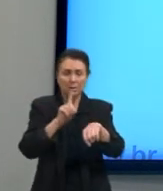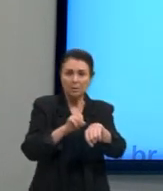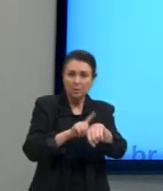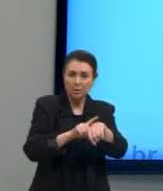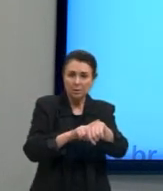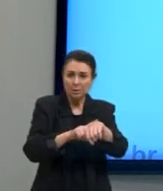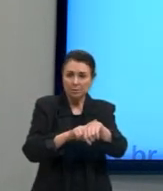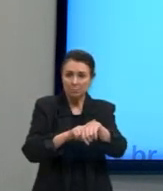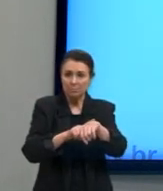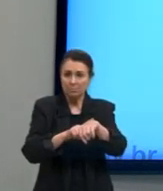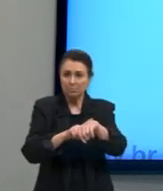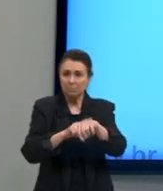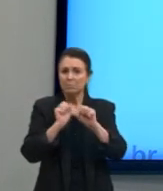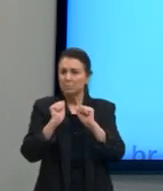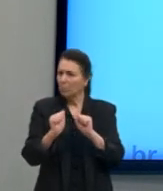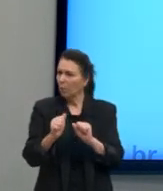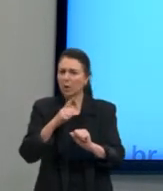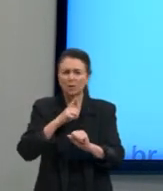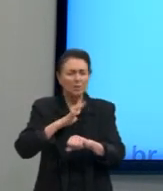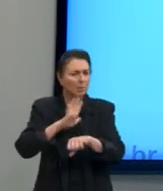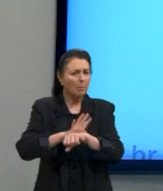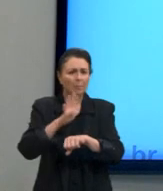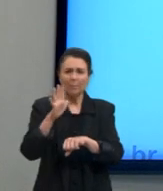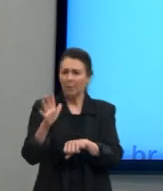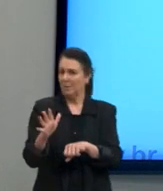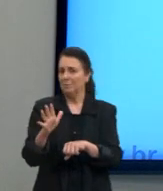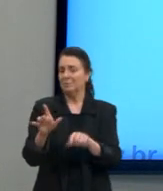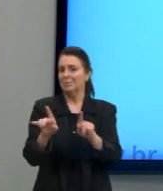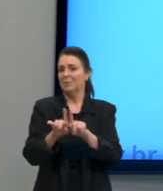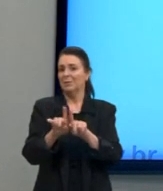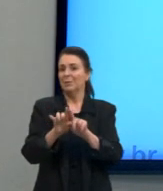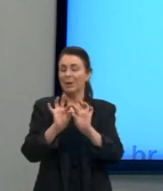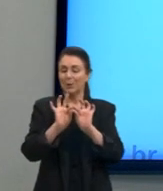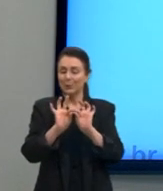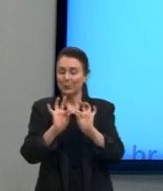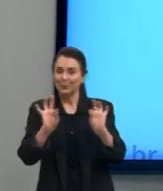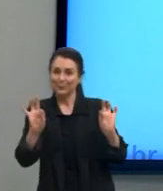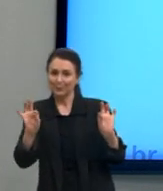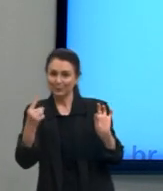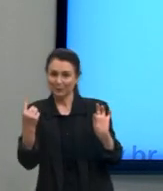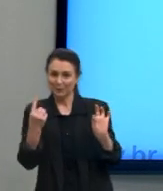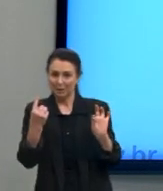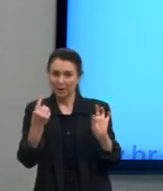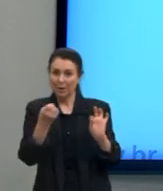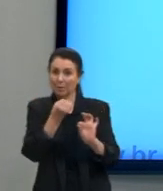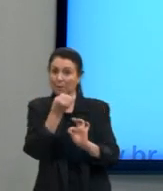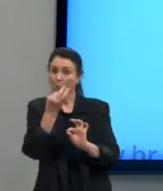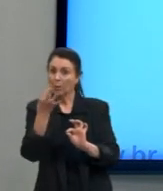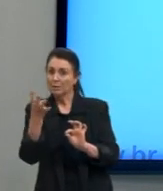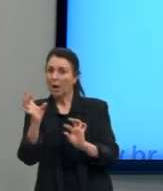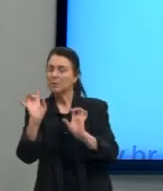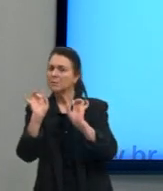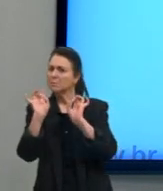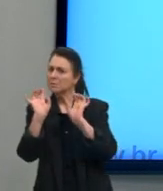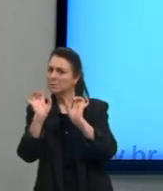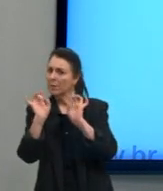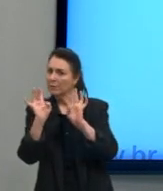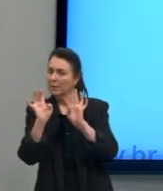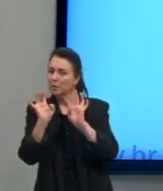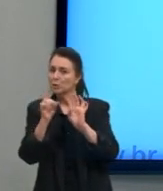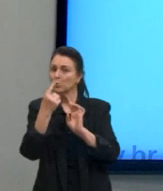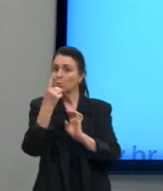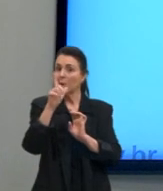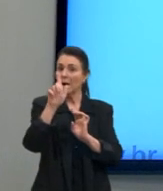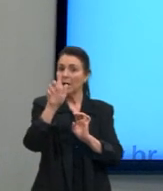muitas outras e unidades de medida é uma quantidade específica de determinada agradeço